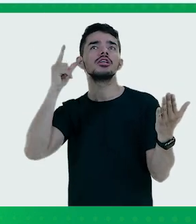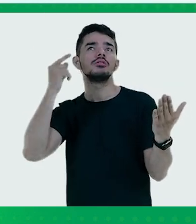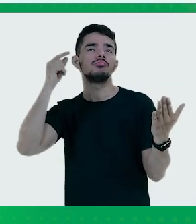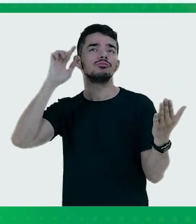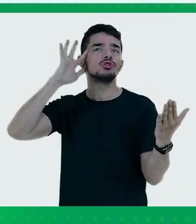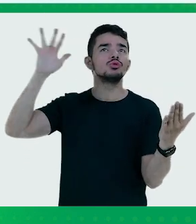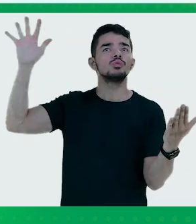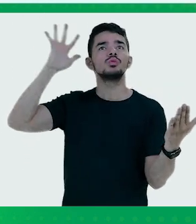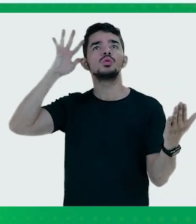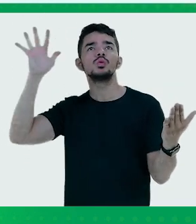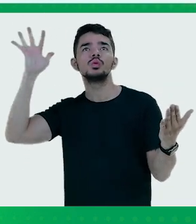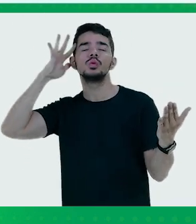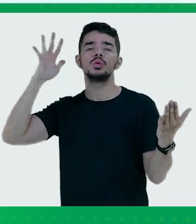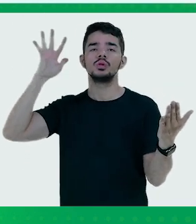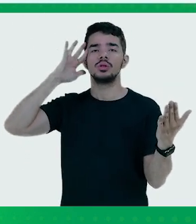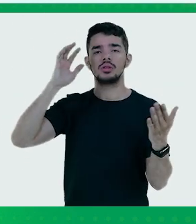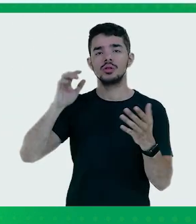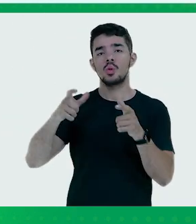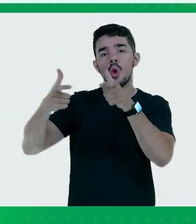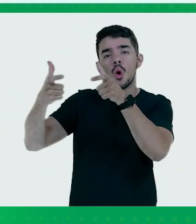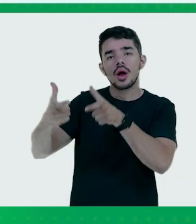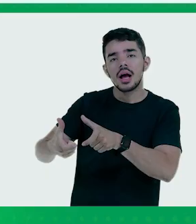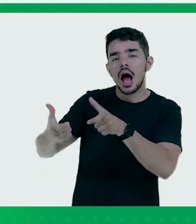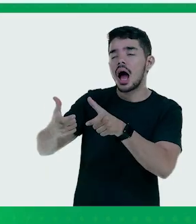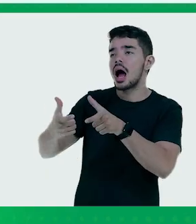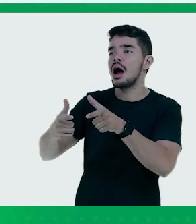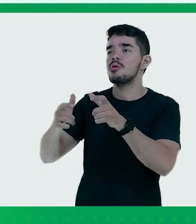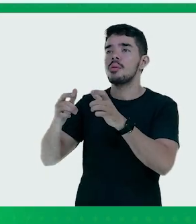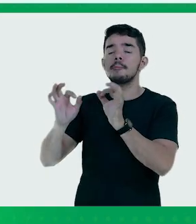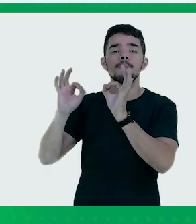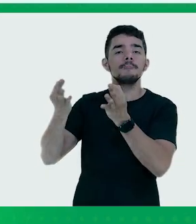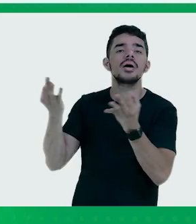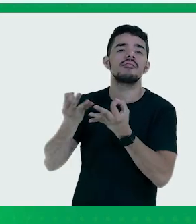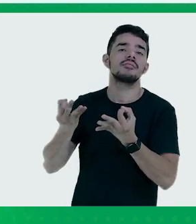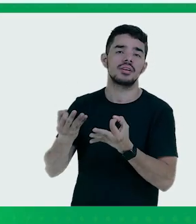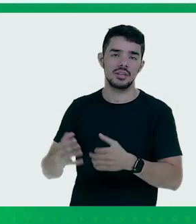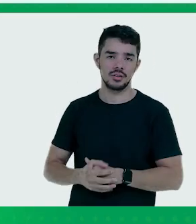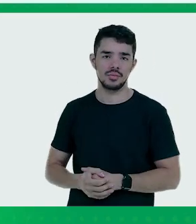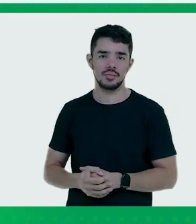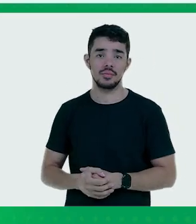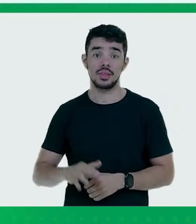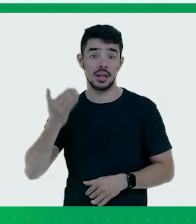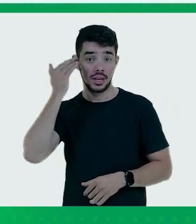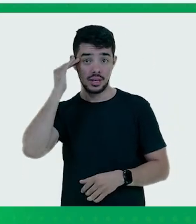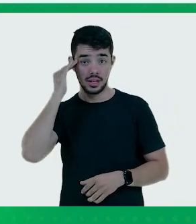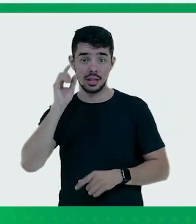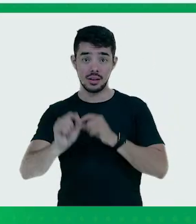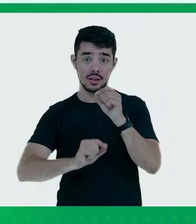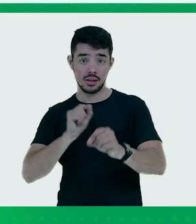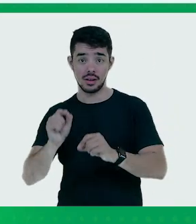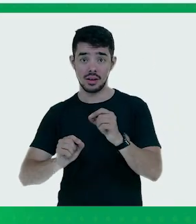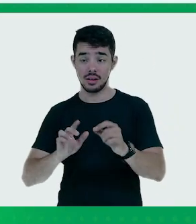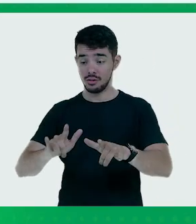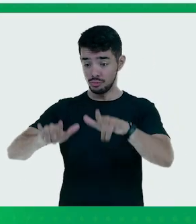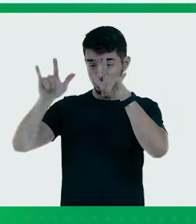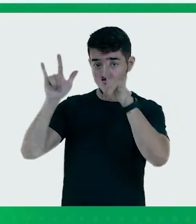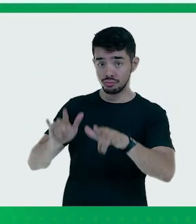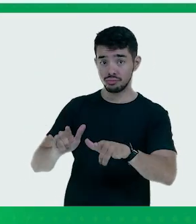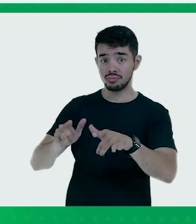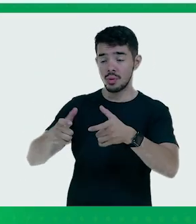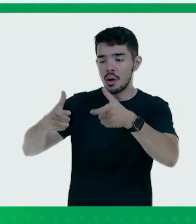pátria ideal, né? Que vocês podem ter já estudado, se não vão estudar ainda, entendendo que o